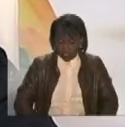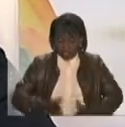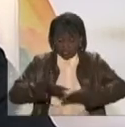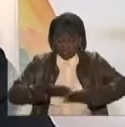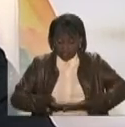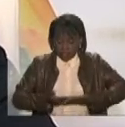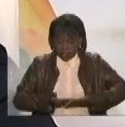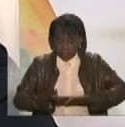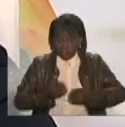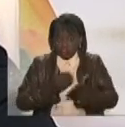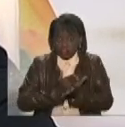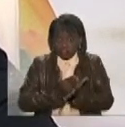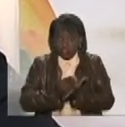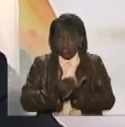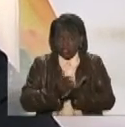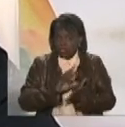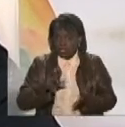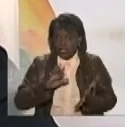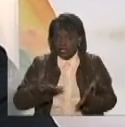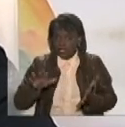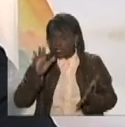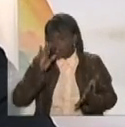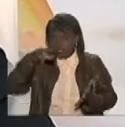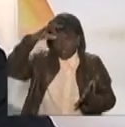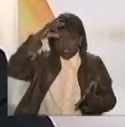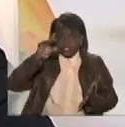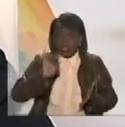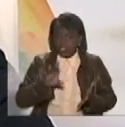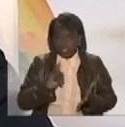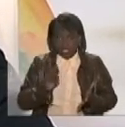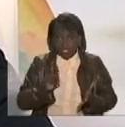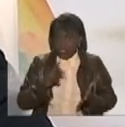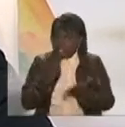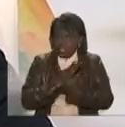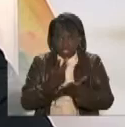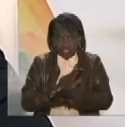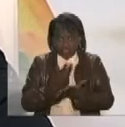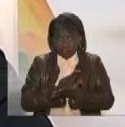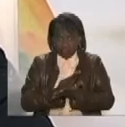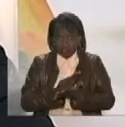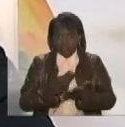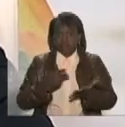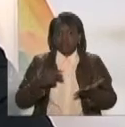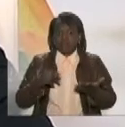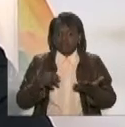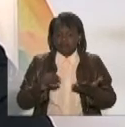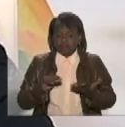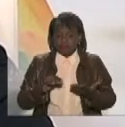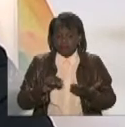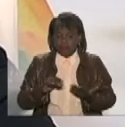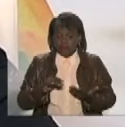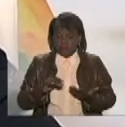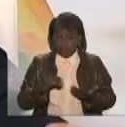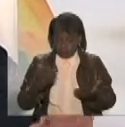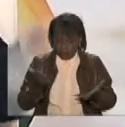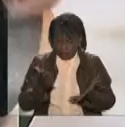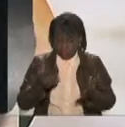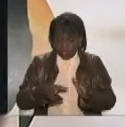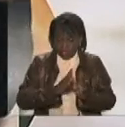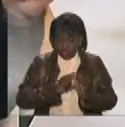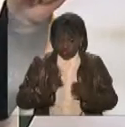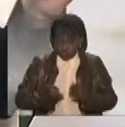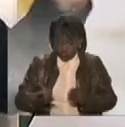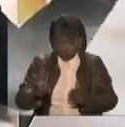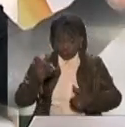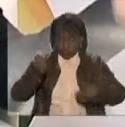gente nasce. Ela não é uma genitalidade. Esse Exatamente. é o grande erro, né? Agora, antes